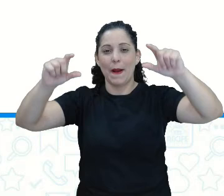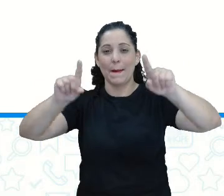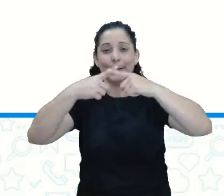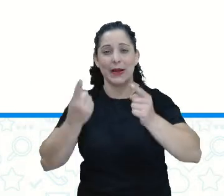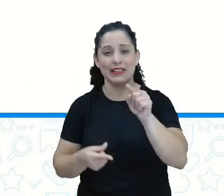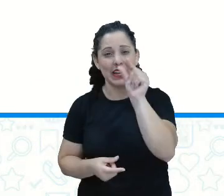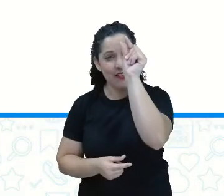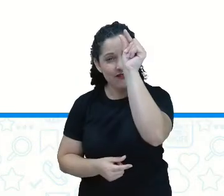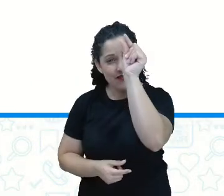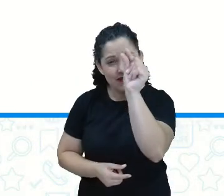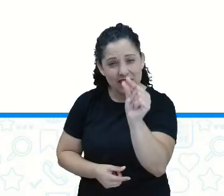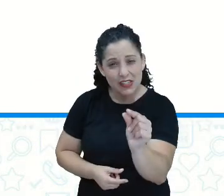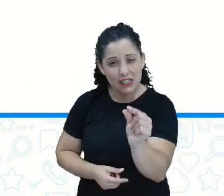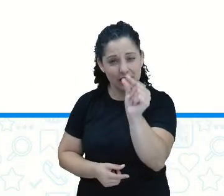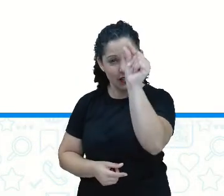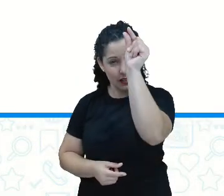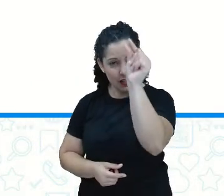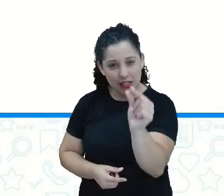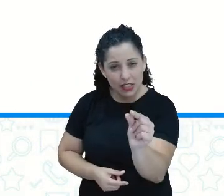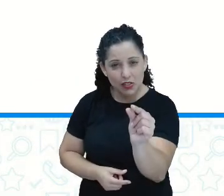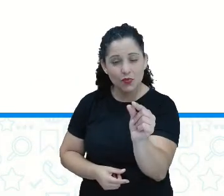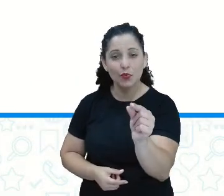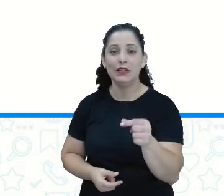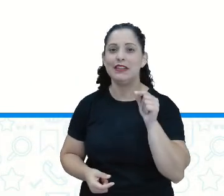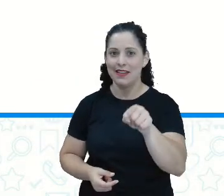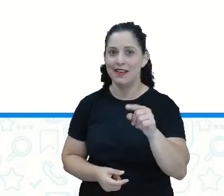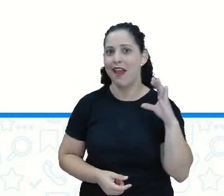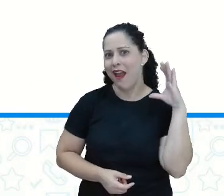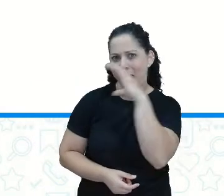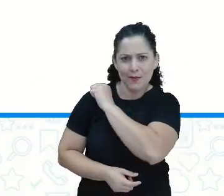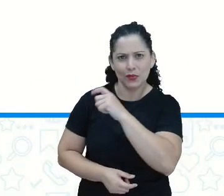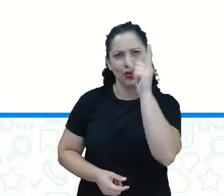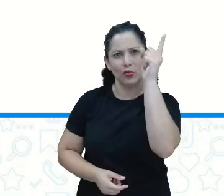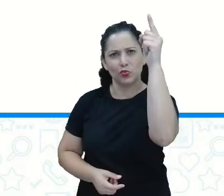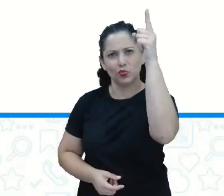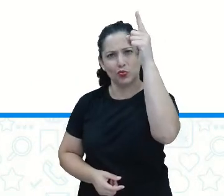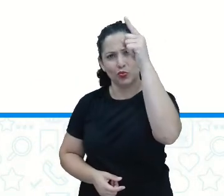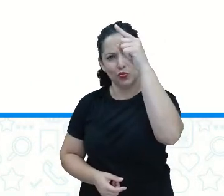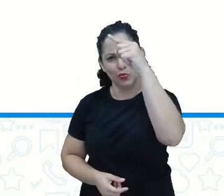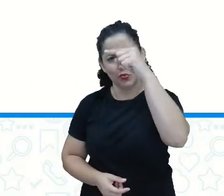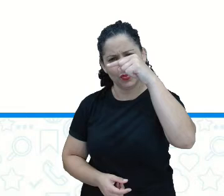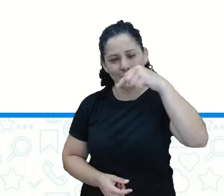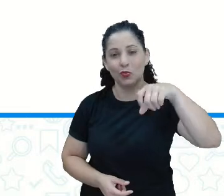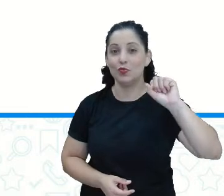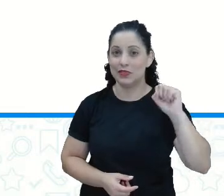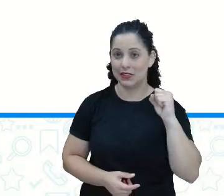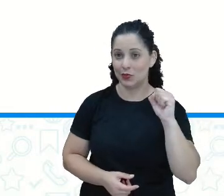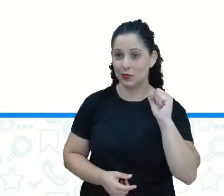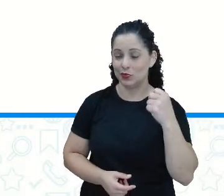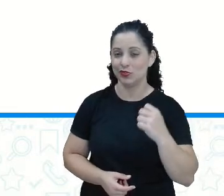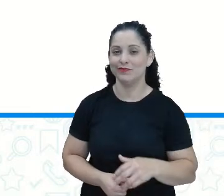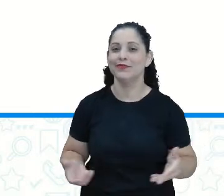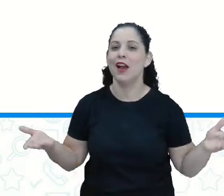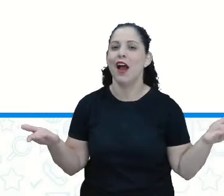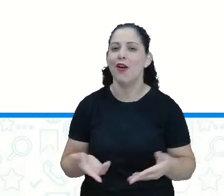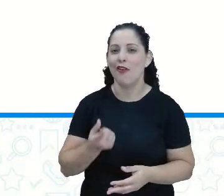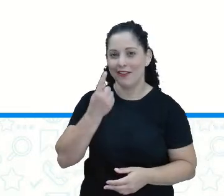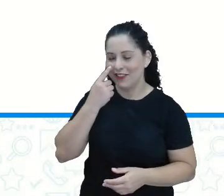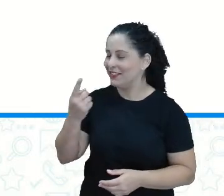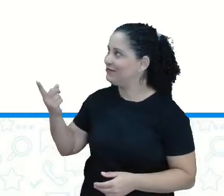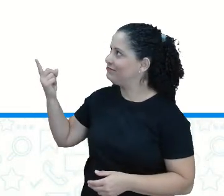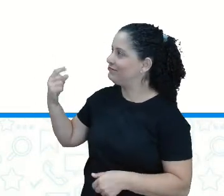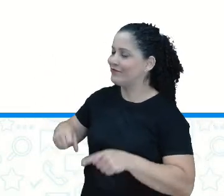pequenininho, ele é mais fininho, ele conta assim os segundos. E aí, que horas são? Olha